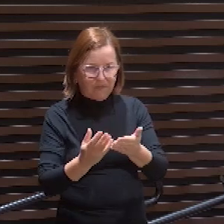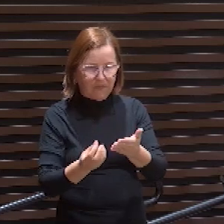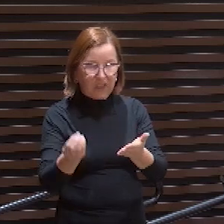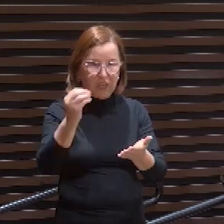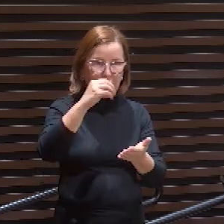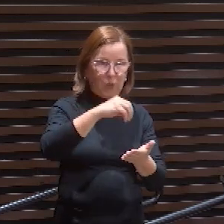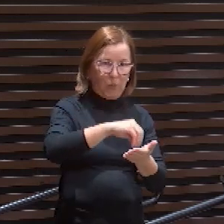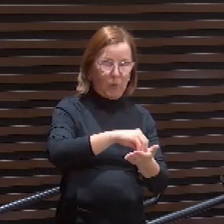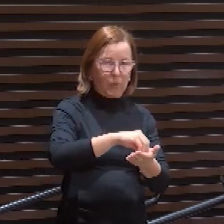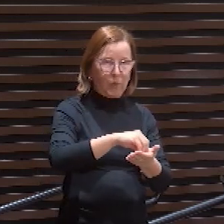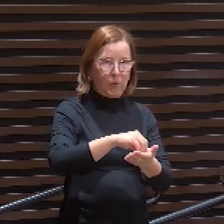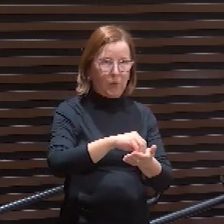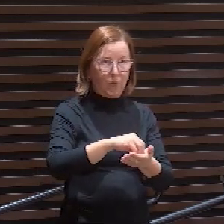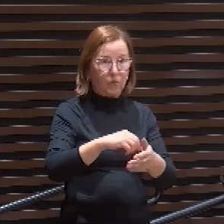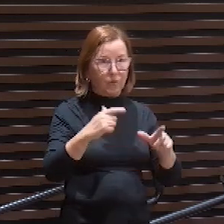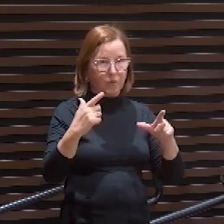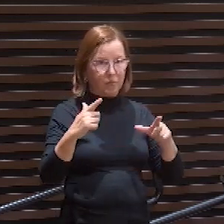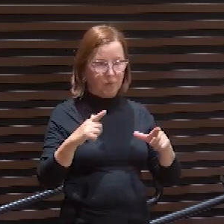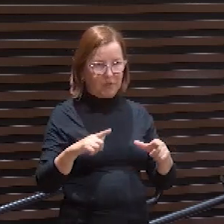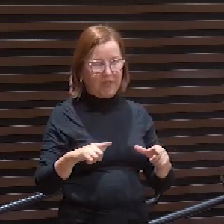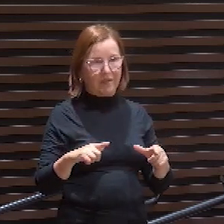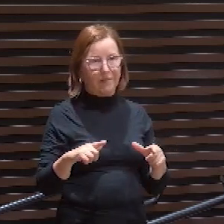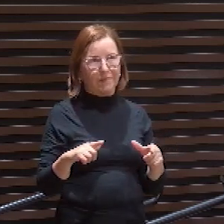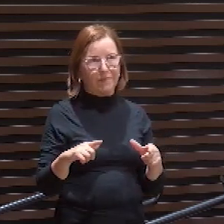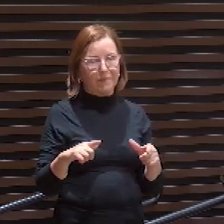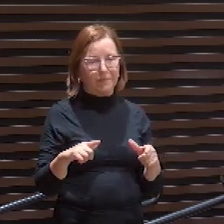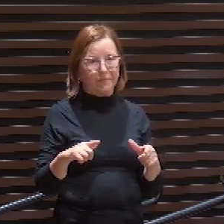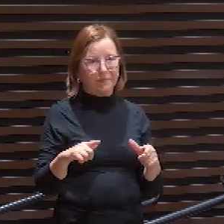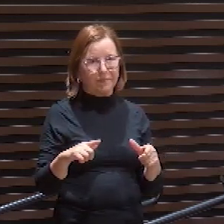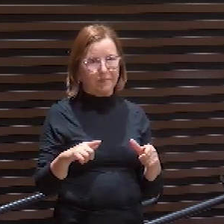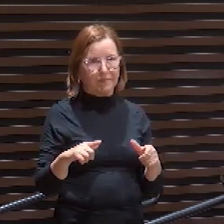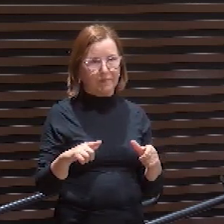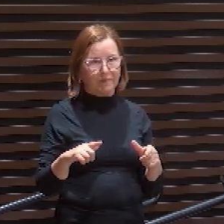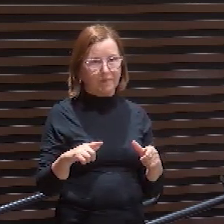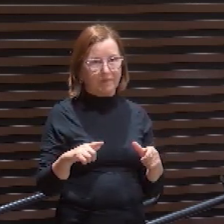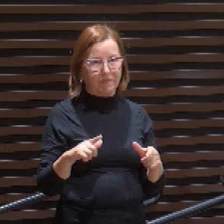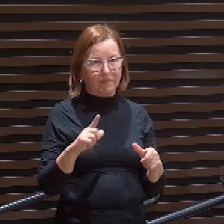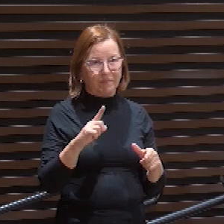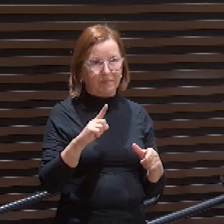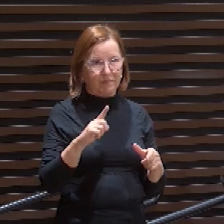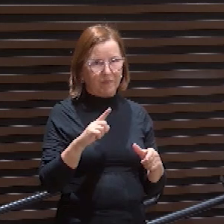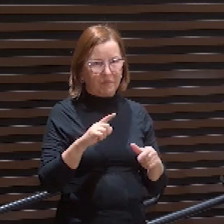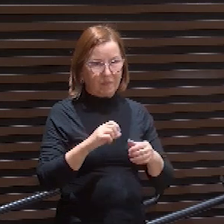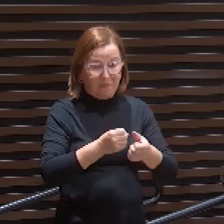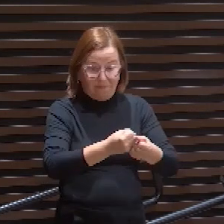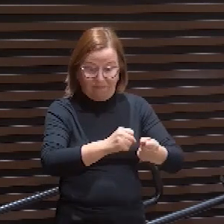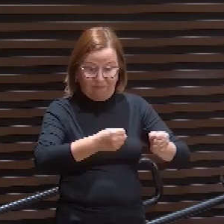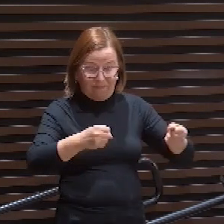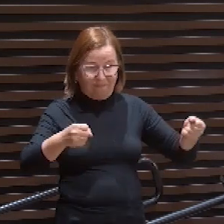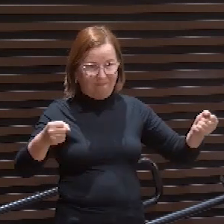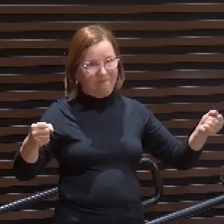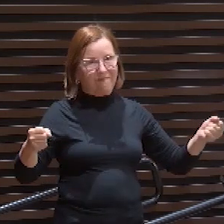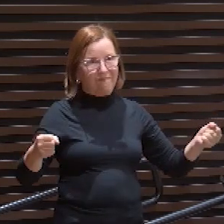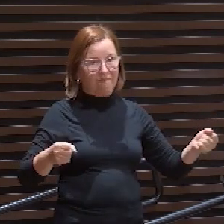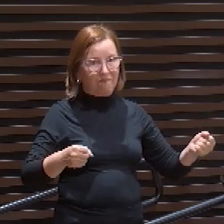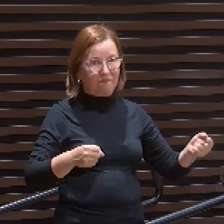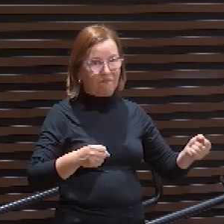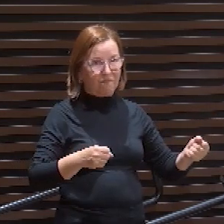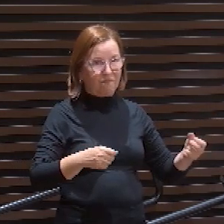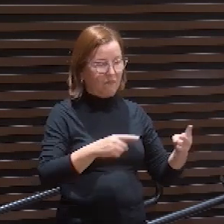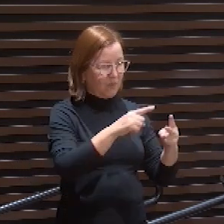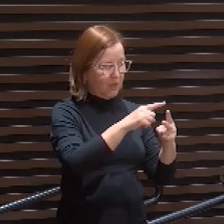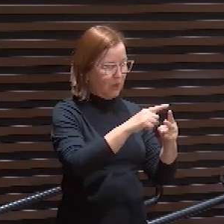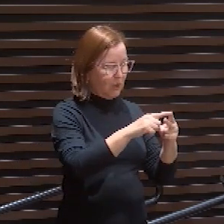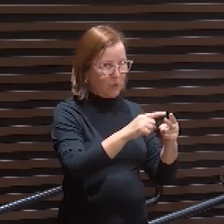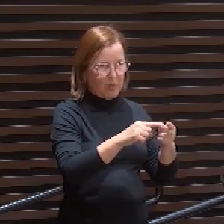num local onde havia um espaço. 2 de um lado, 2